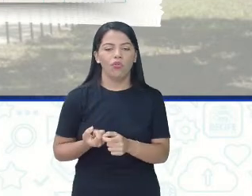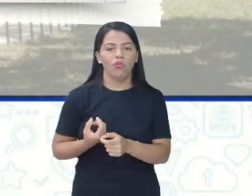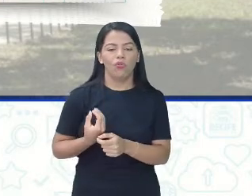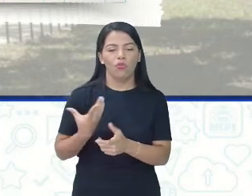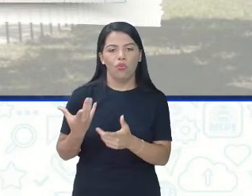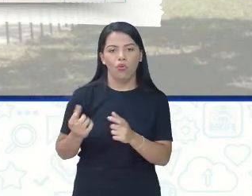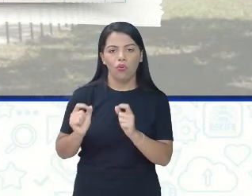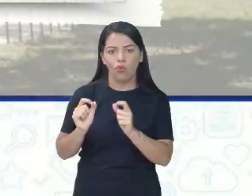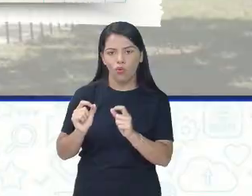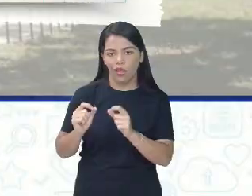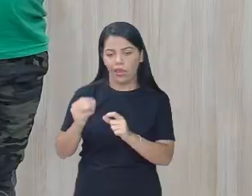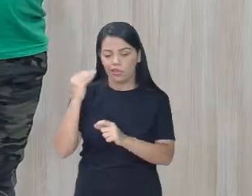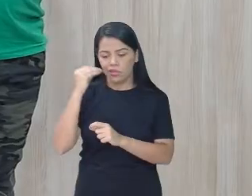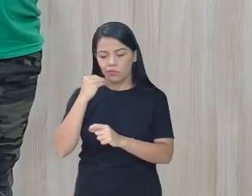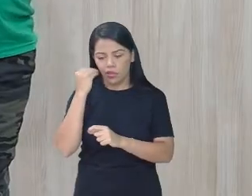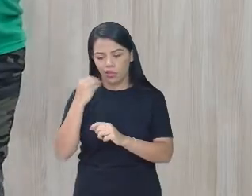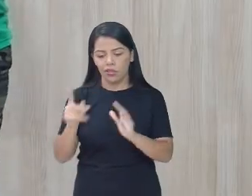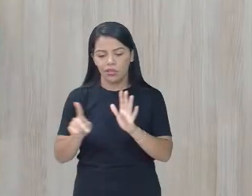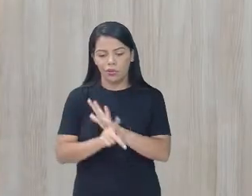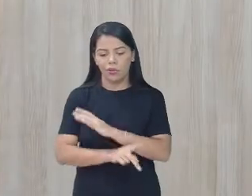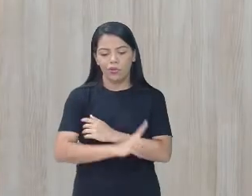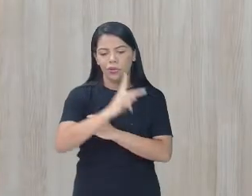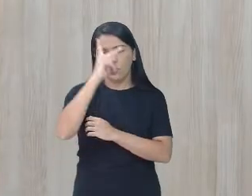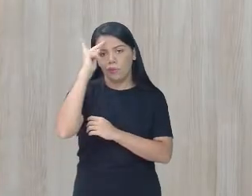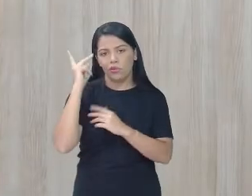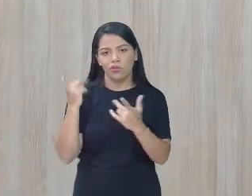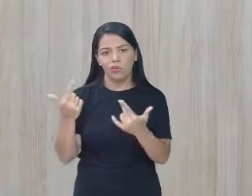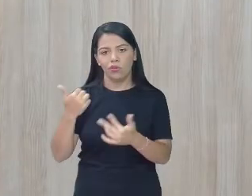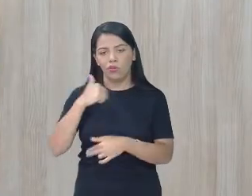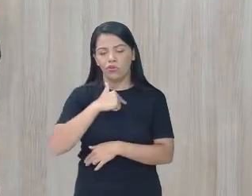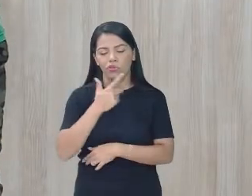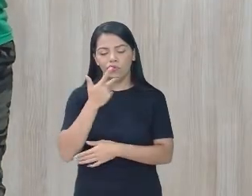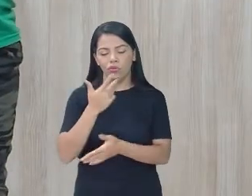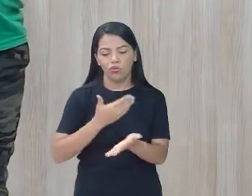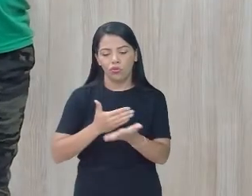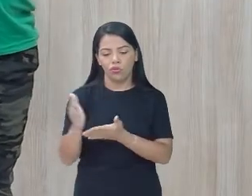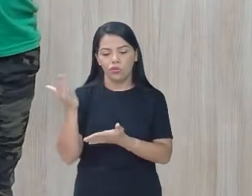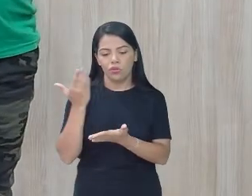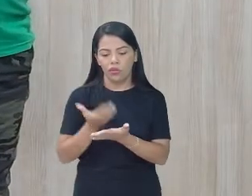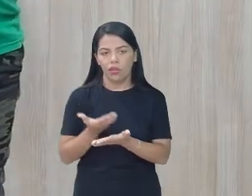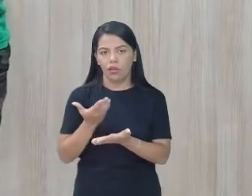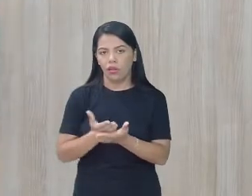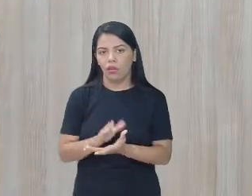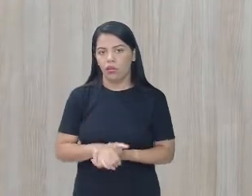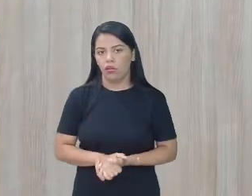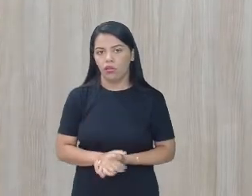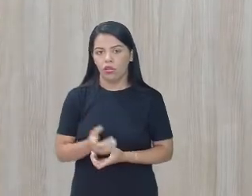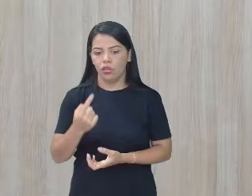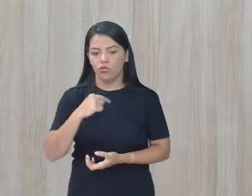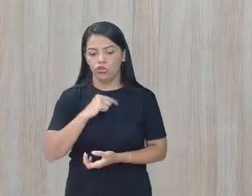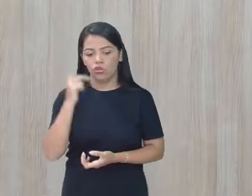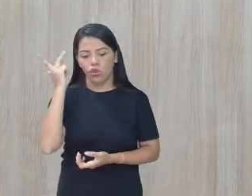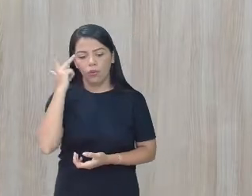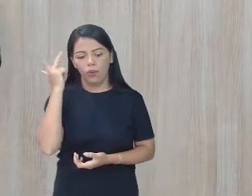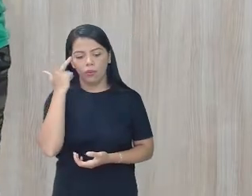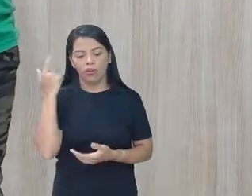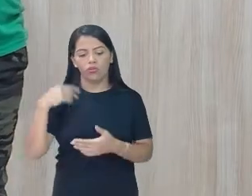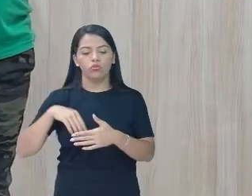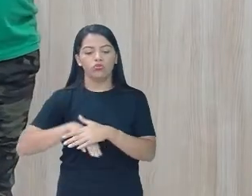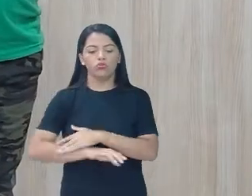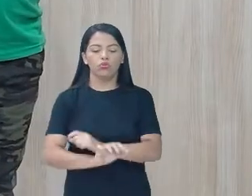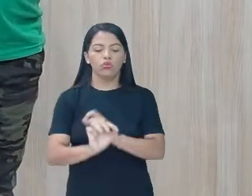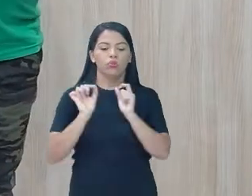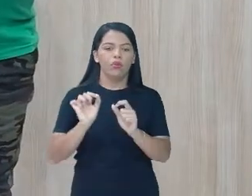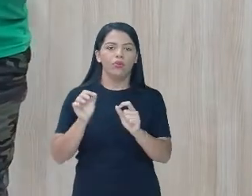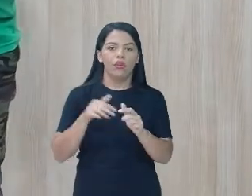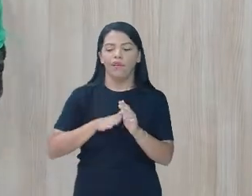Então, nesse sentido, como a gente mencionou aqui no início da aula, né, a gente costuma, né, frequentar